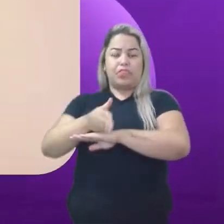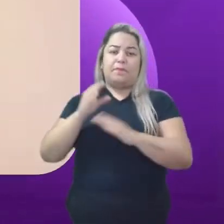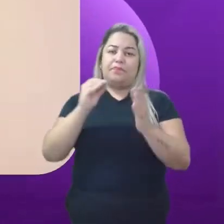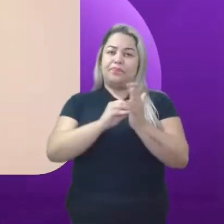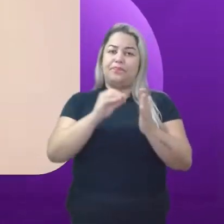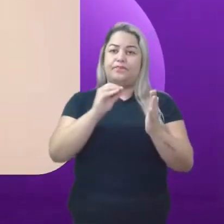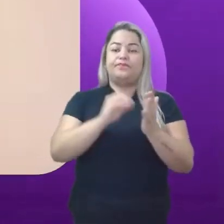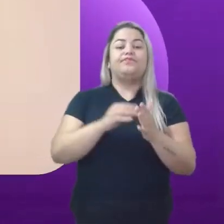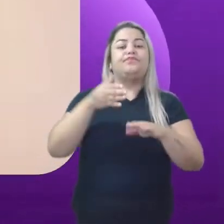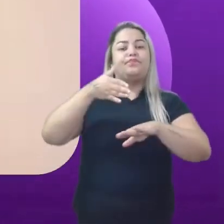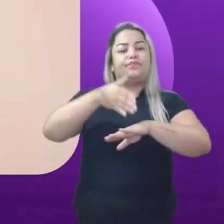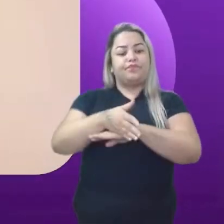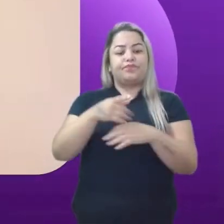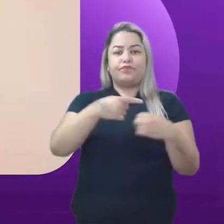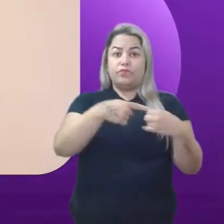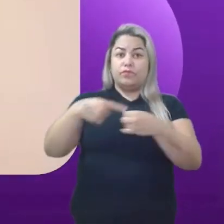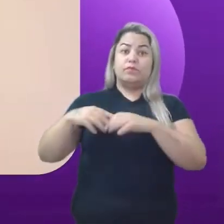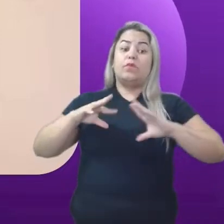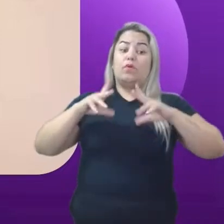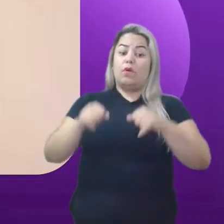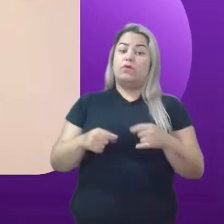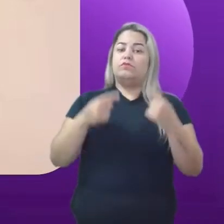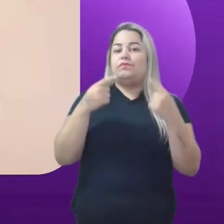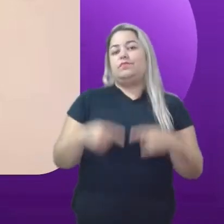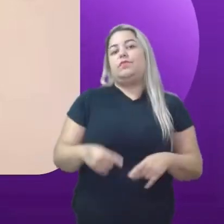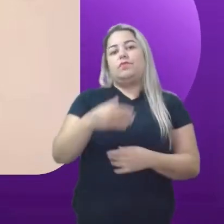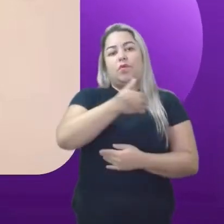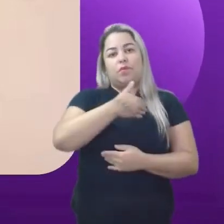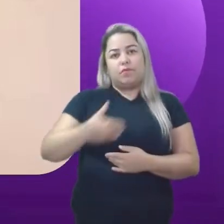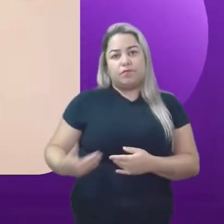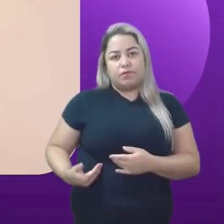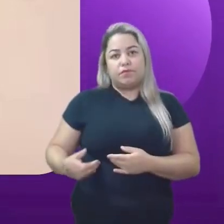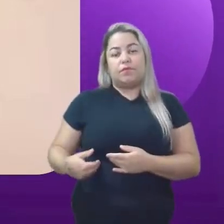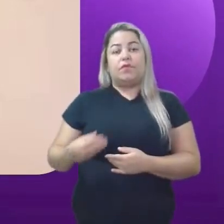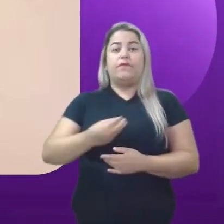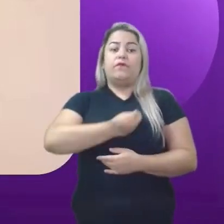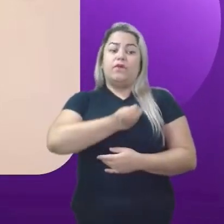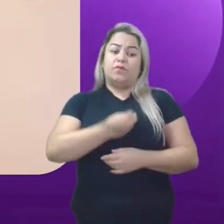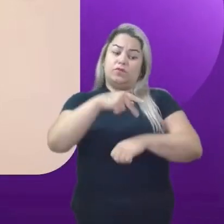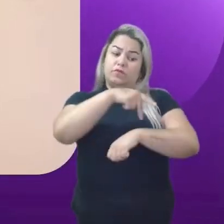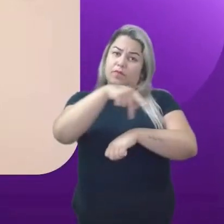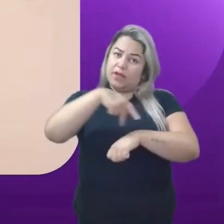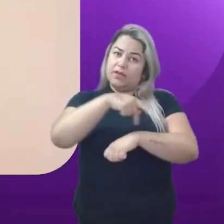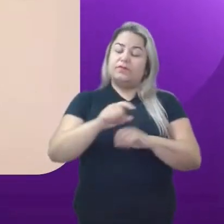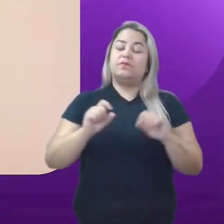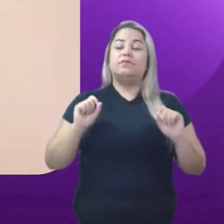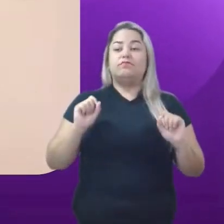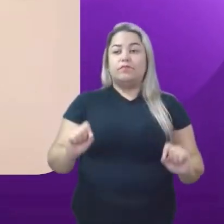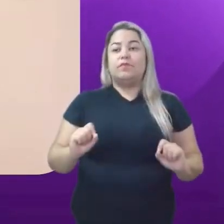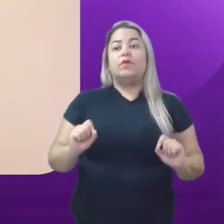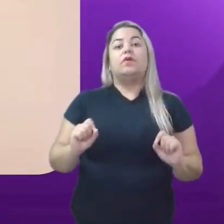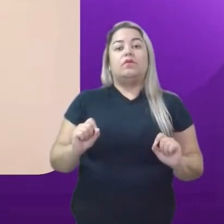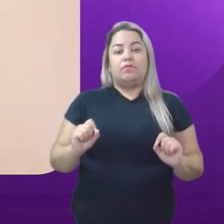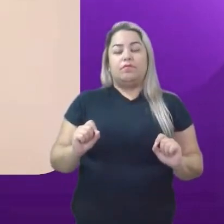de acesso à cidade, todas as políticas públicas, né? Nós vivemos num país em que ele é o 5º